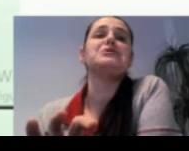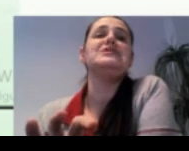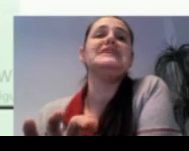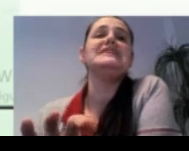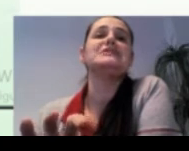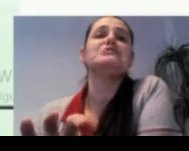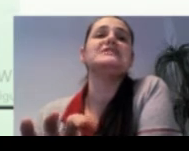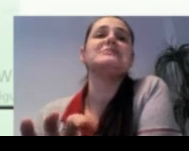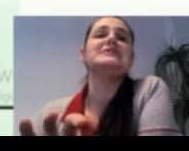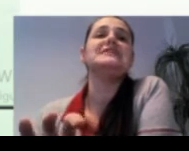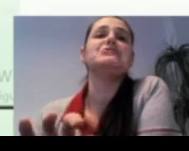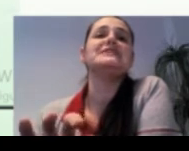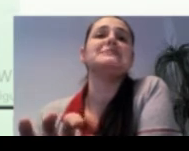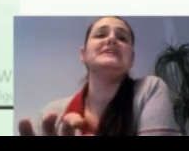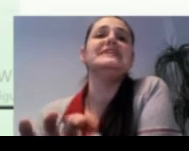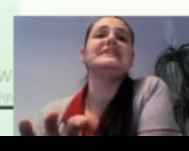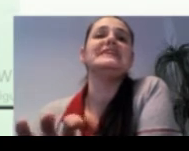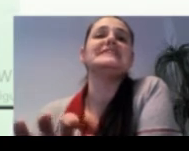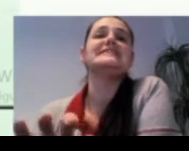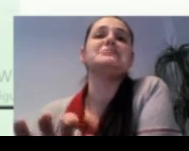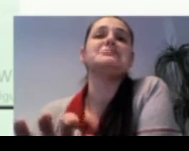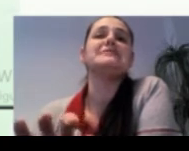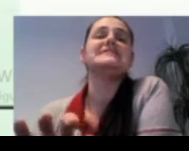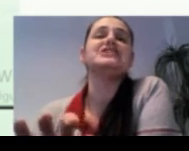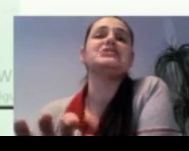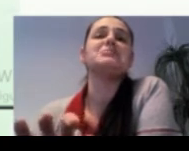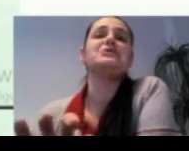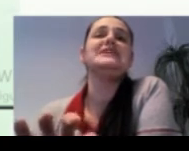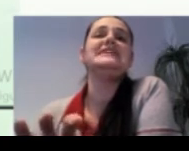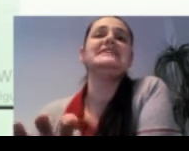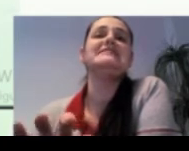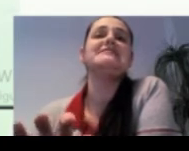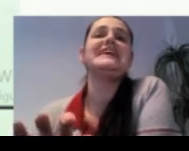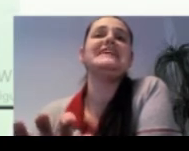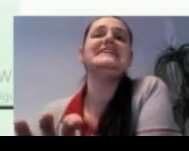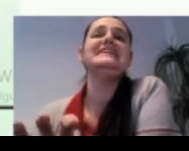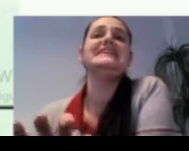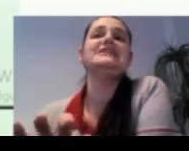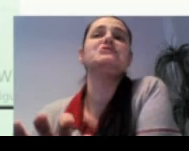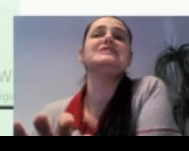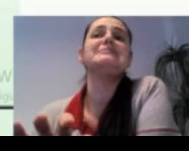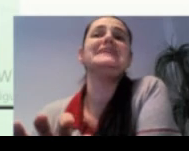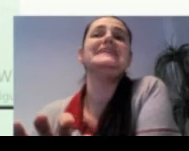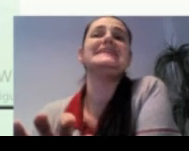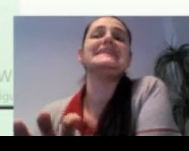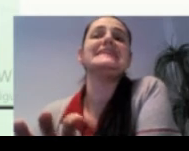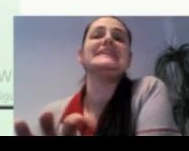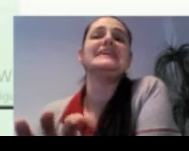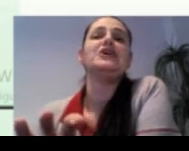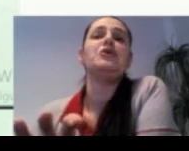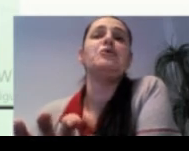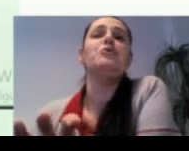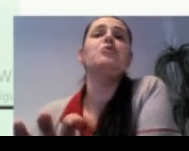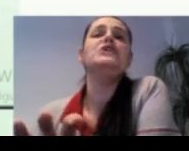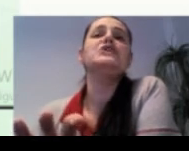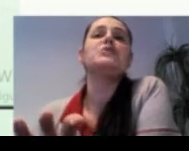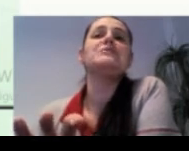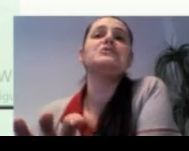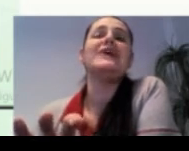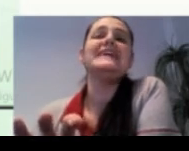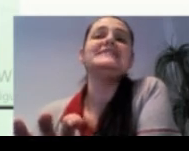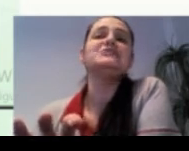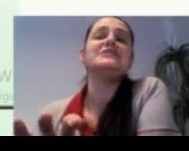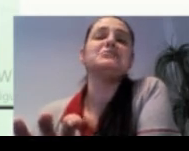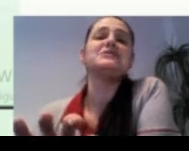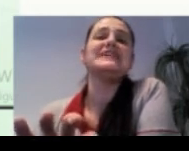ser prolina, glutamina e glutamina, seja prolina, valina e glutamina. Um